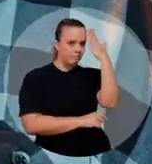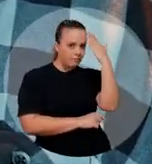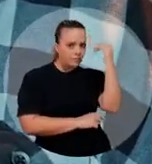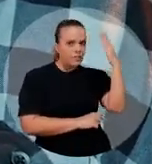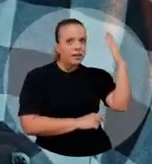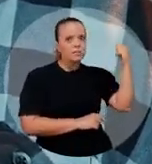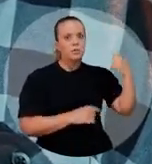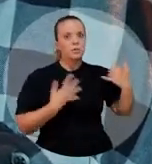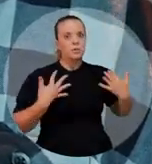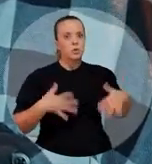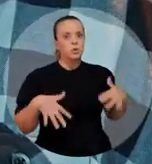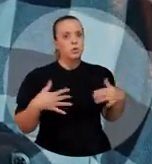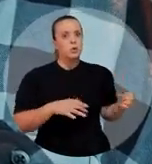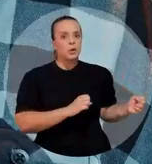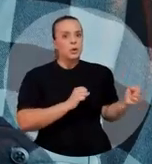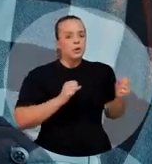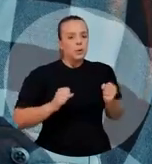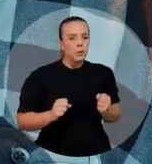um gigantesco nome